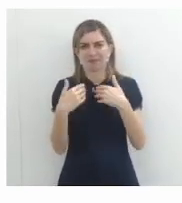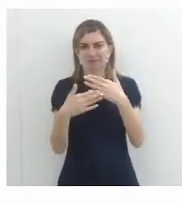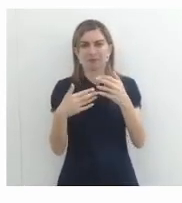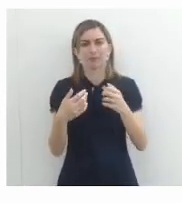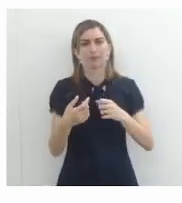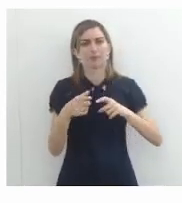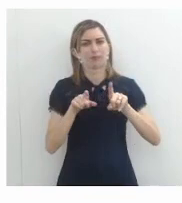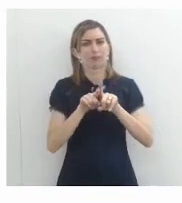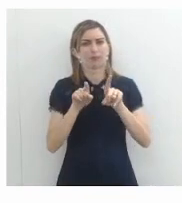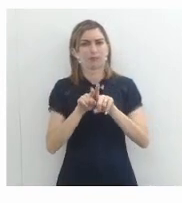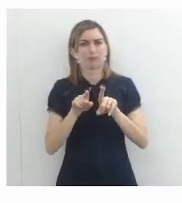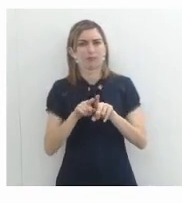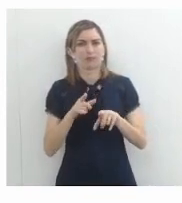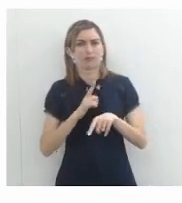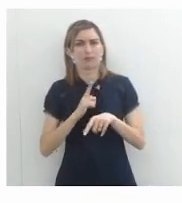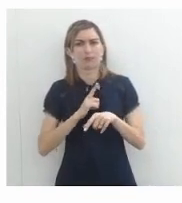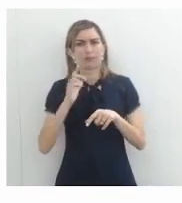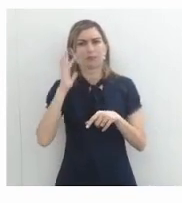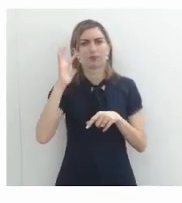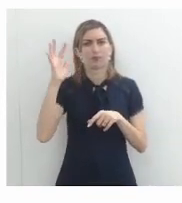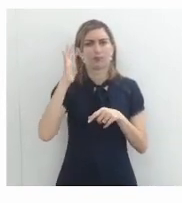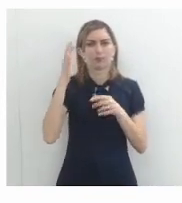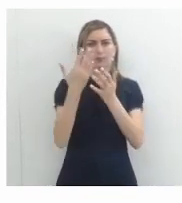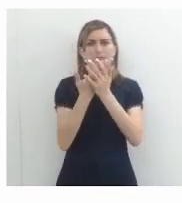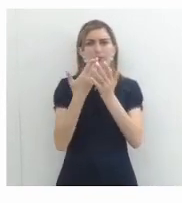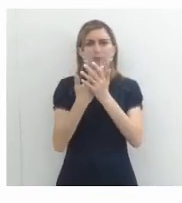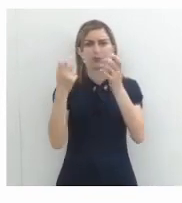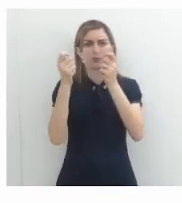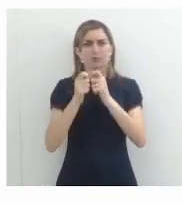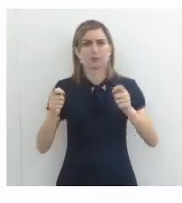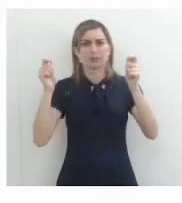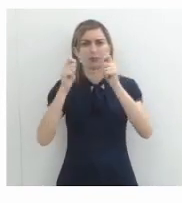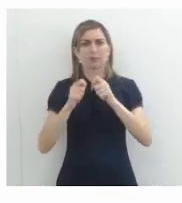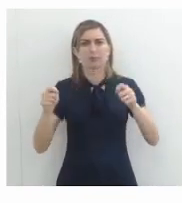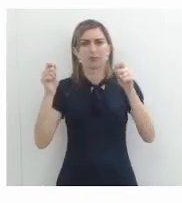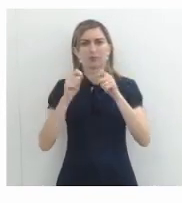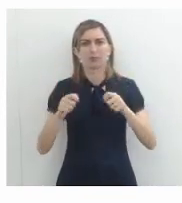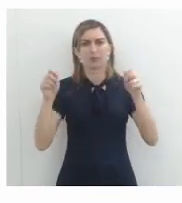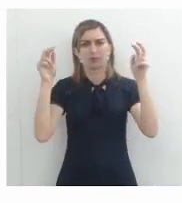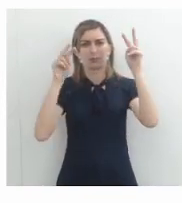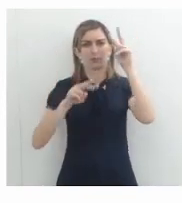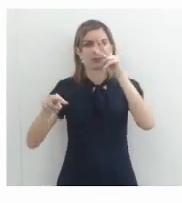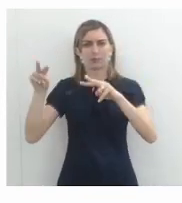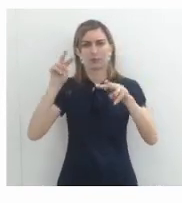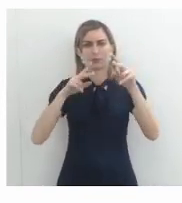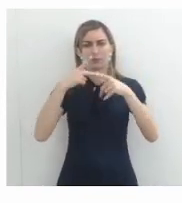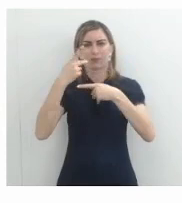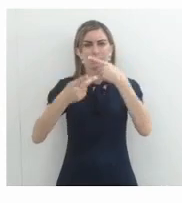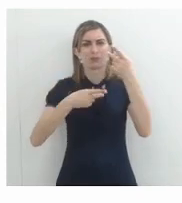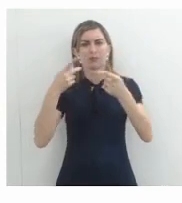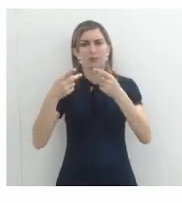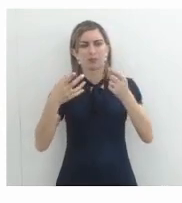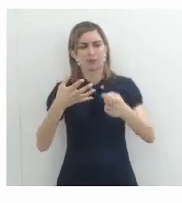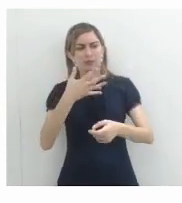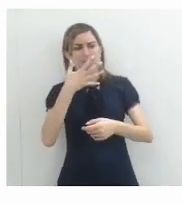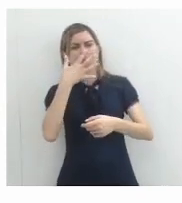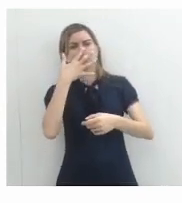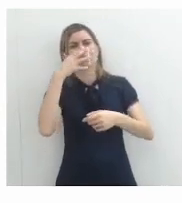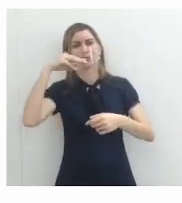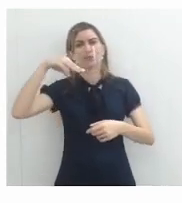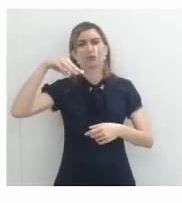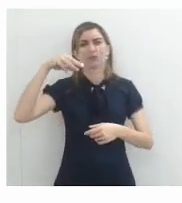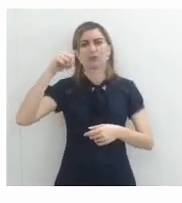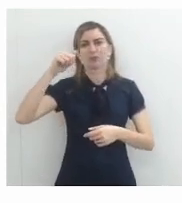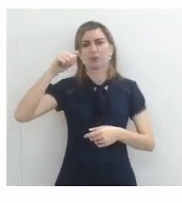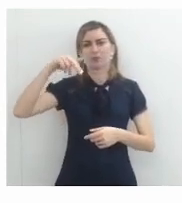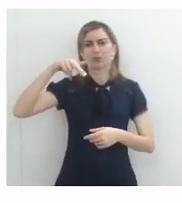tem até teóricos, estudiosos de arte, né, principalmente de artes visuais, que falam da grandiosidade de Mona Lisa, né, da